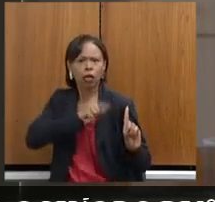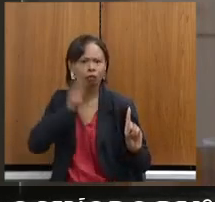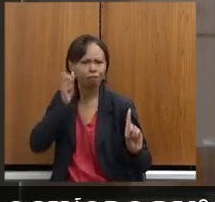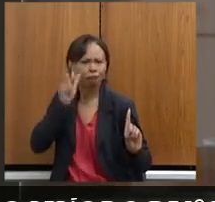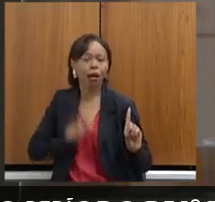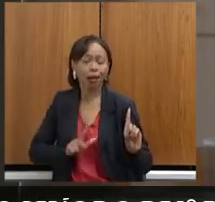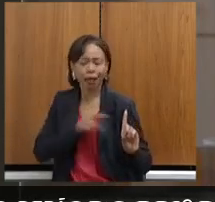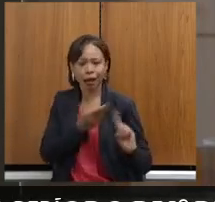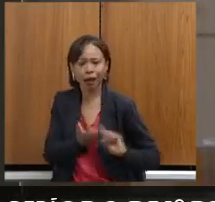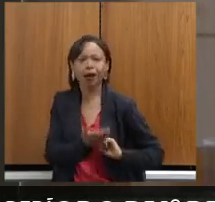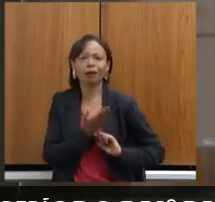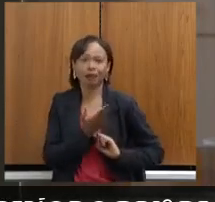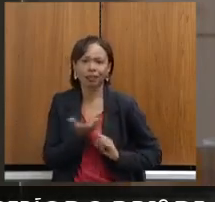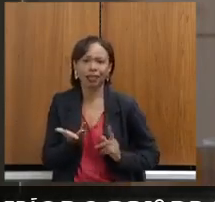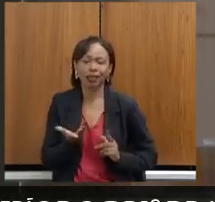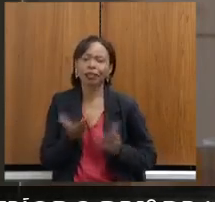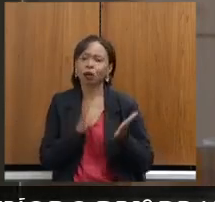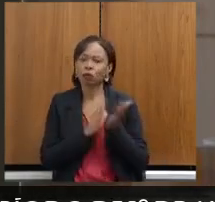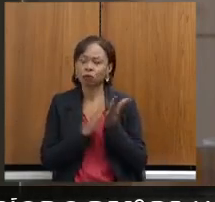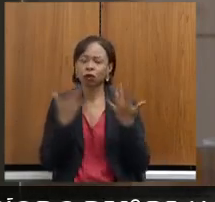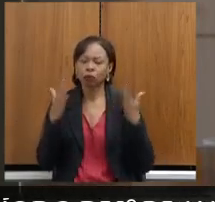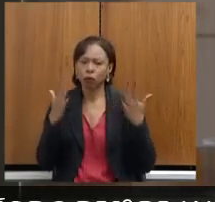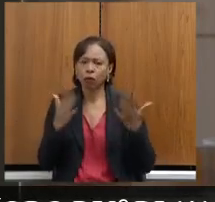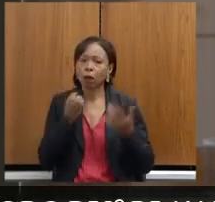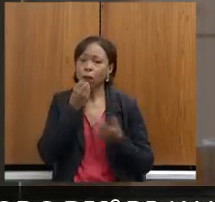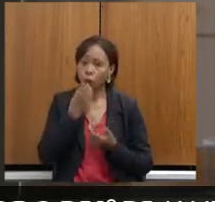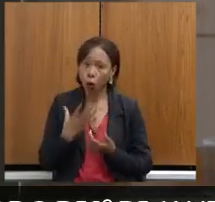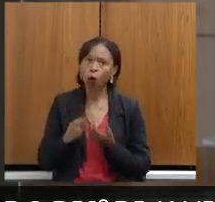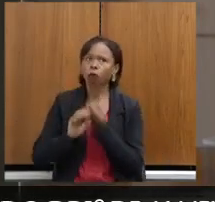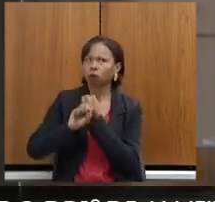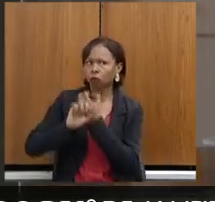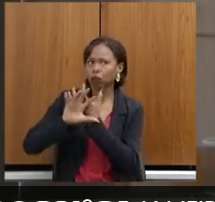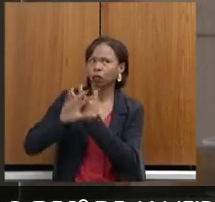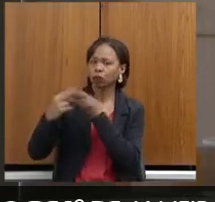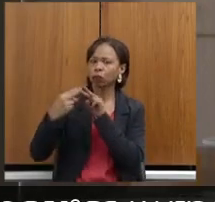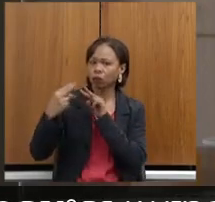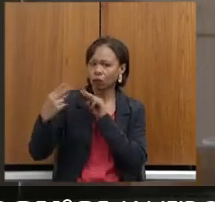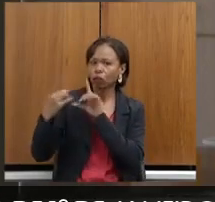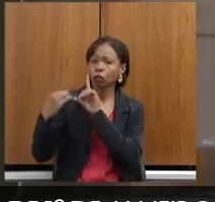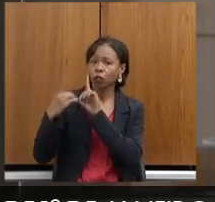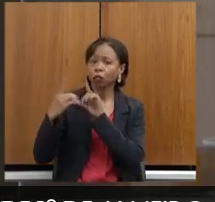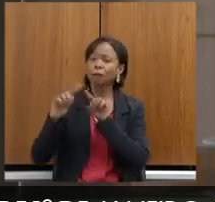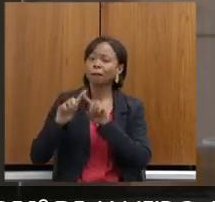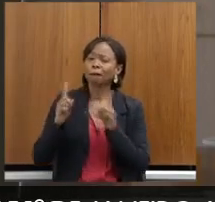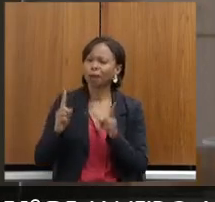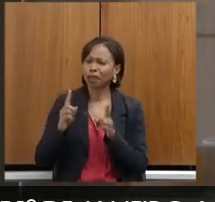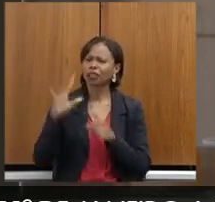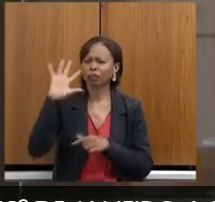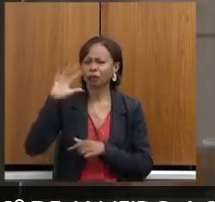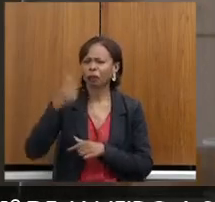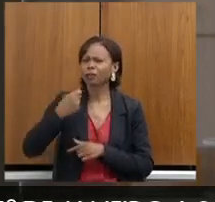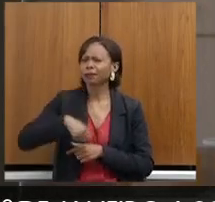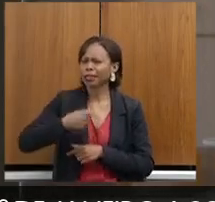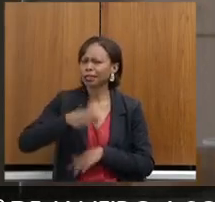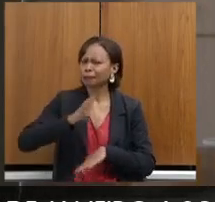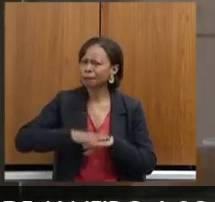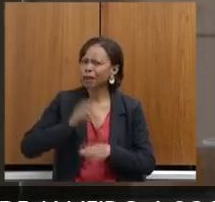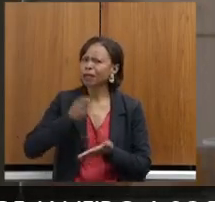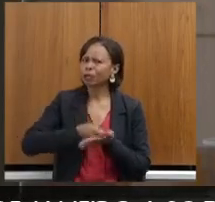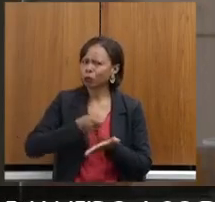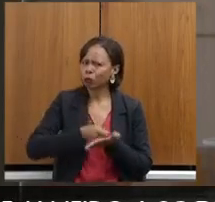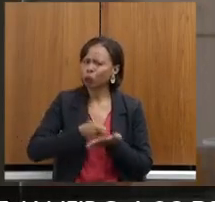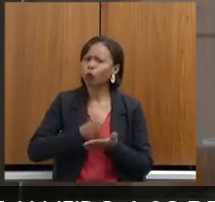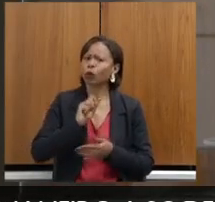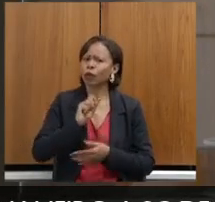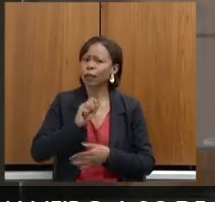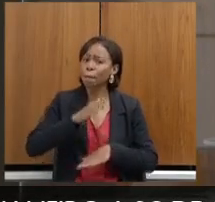né então muito muito louvável questão do plantão digital Mas eu ainda acho que a gente tem que continuar brigando aí